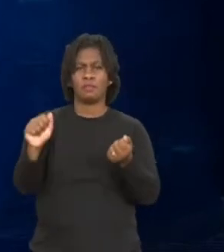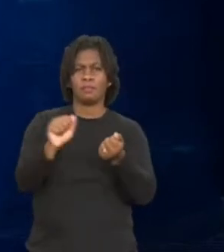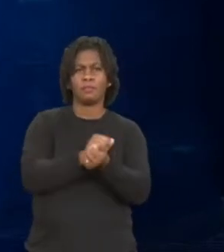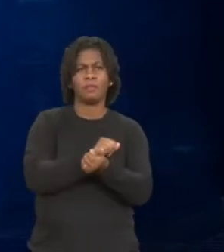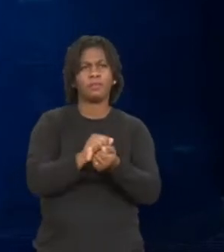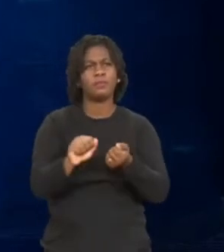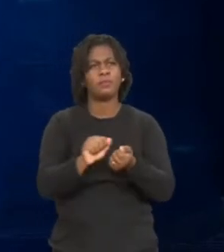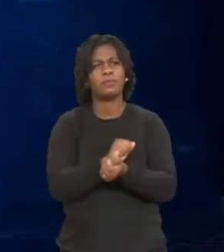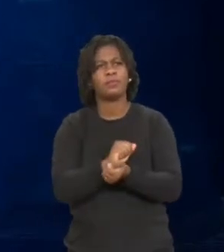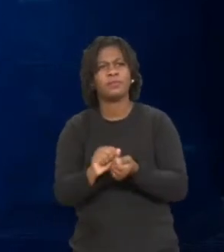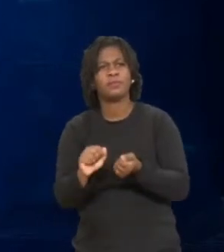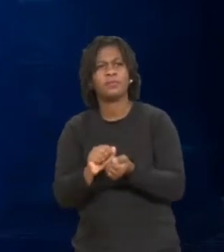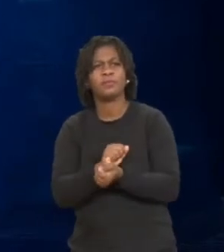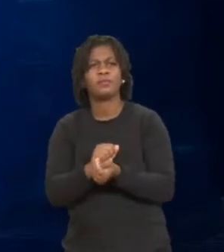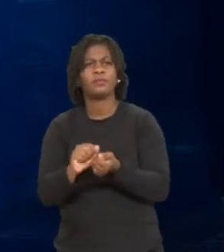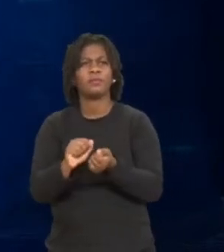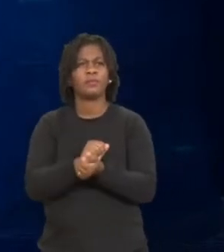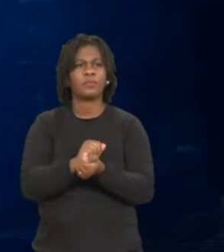lavado